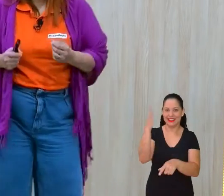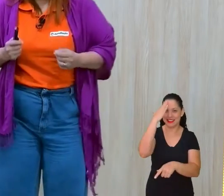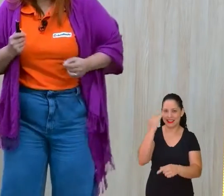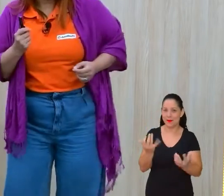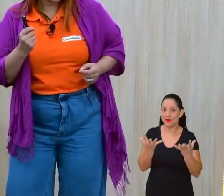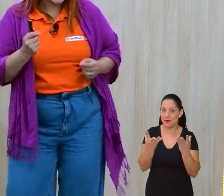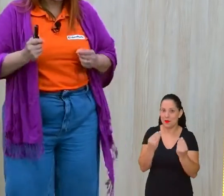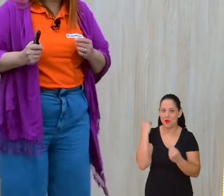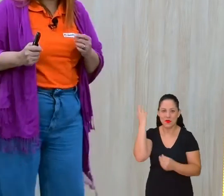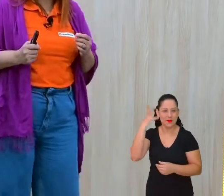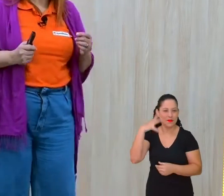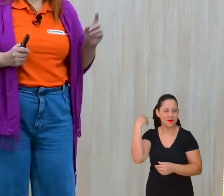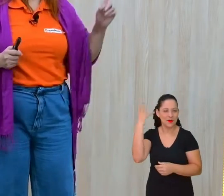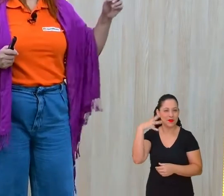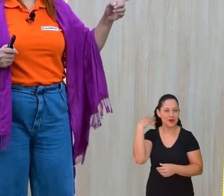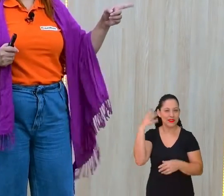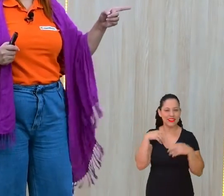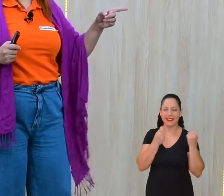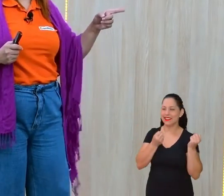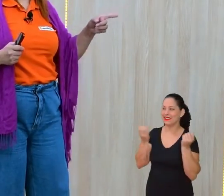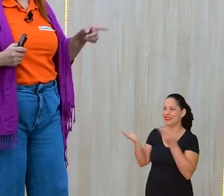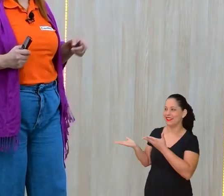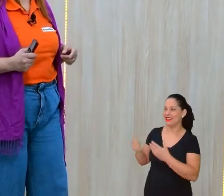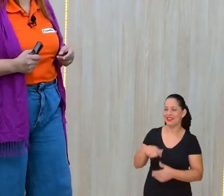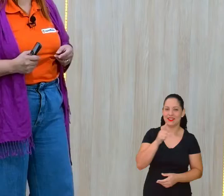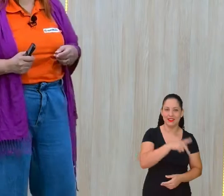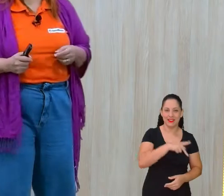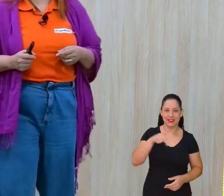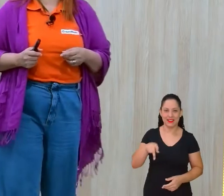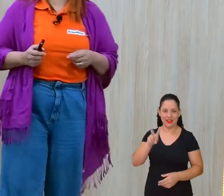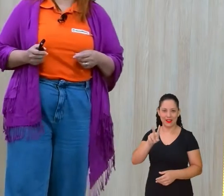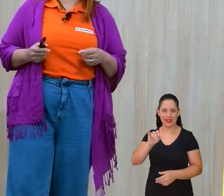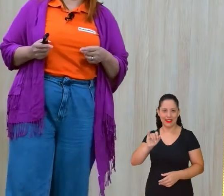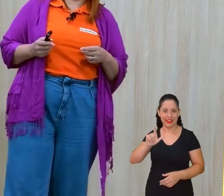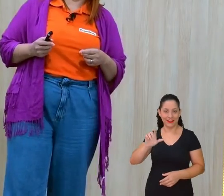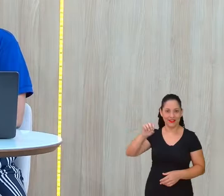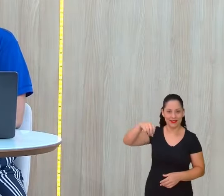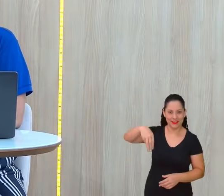de música, saca tudo, Vilma!